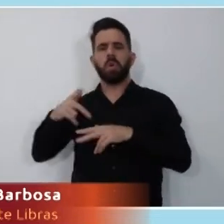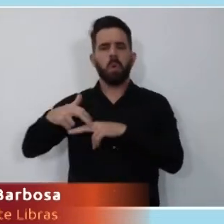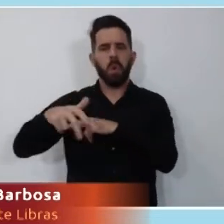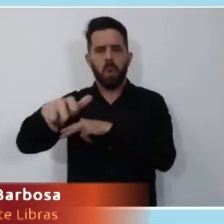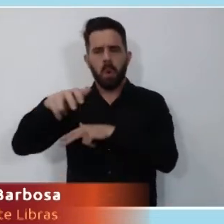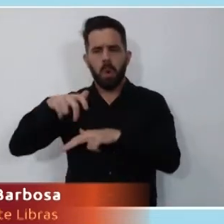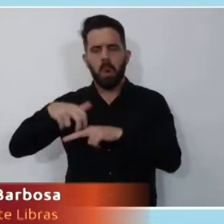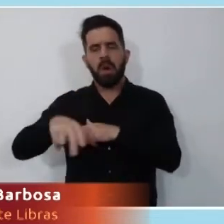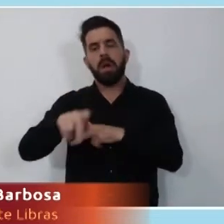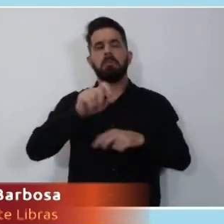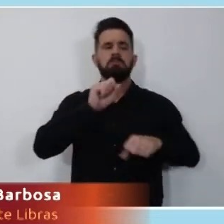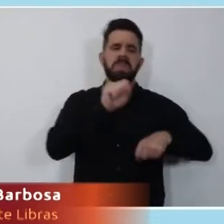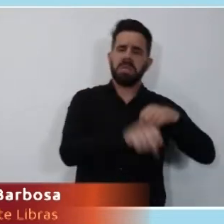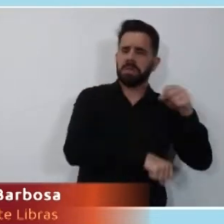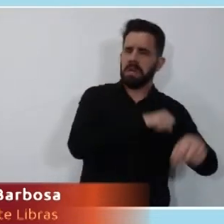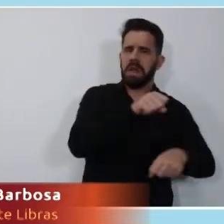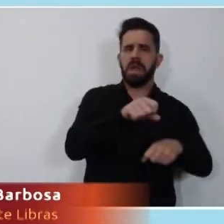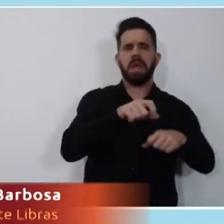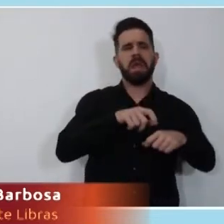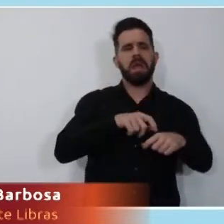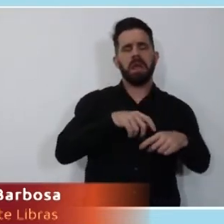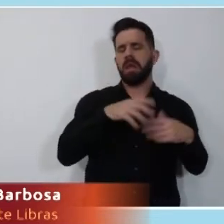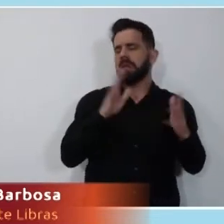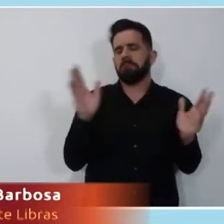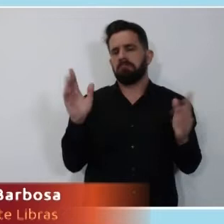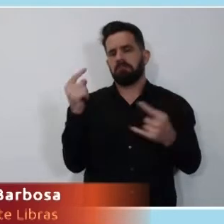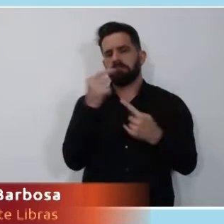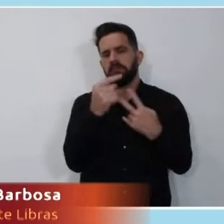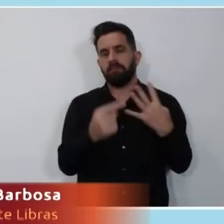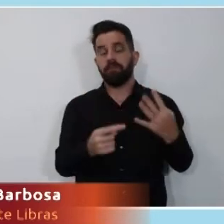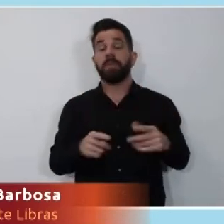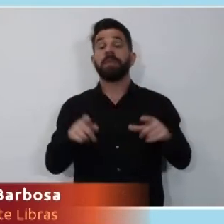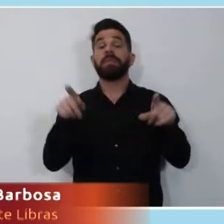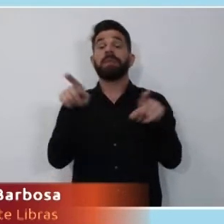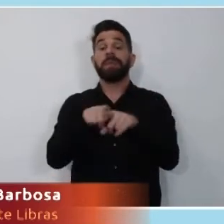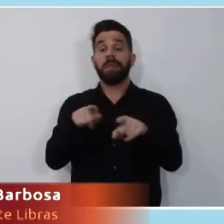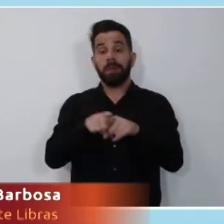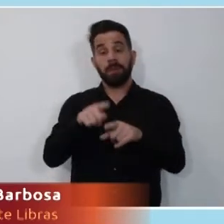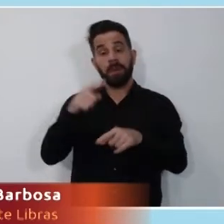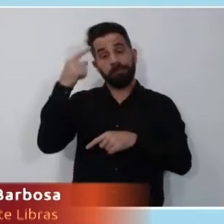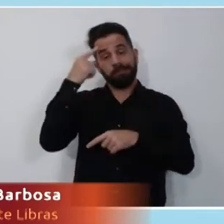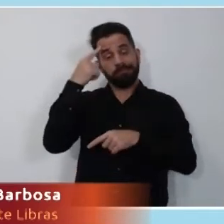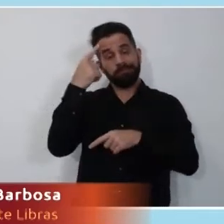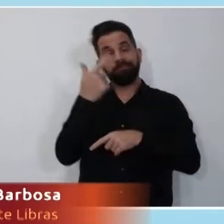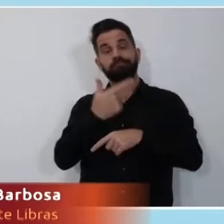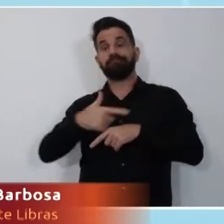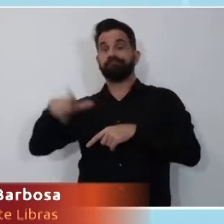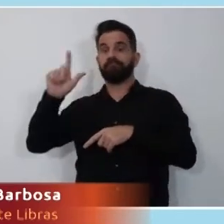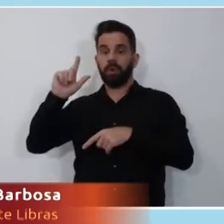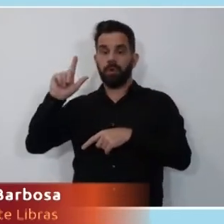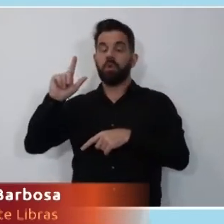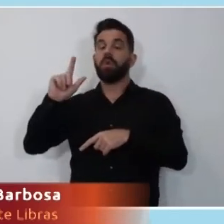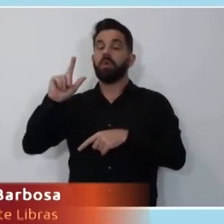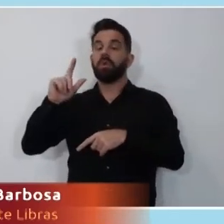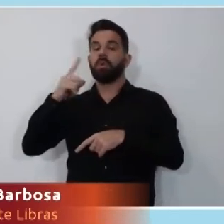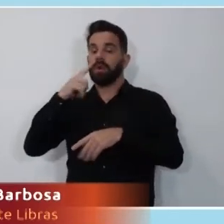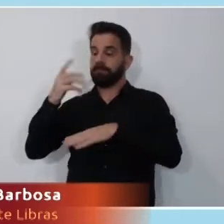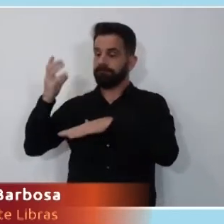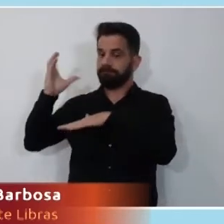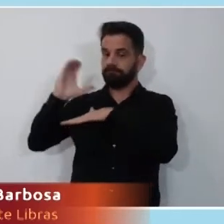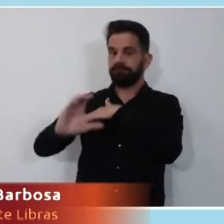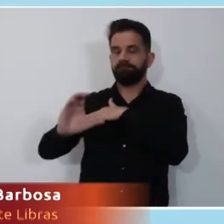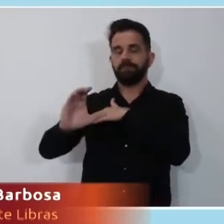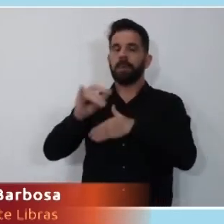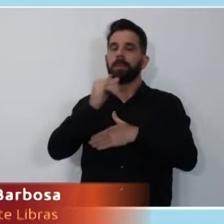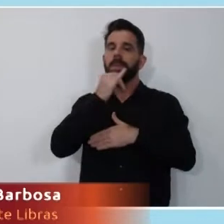questão cultural, é você começar a fazer a inversão, a reinversão desses valores. Investir muito mais em ciclovias, por exemplo, que